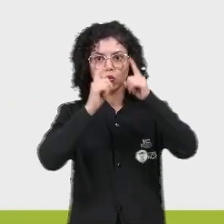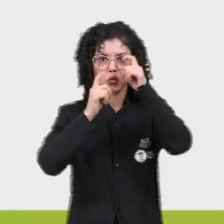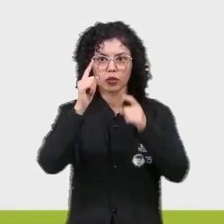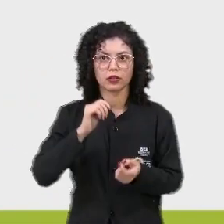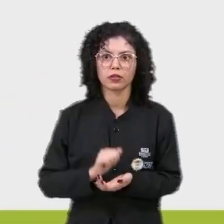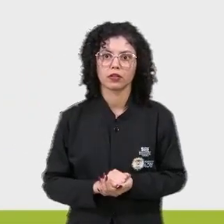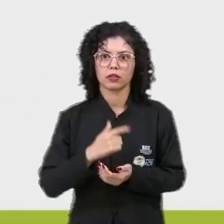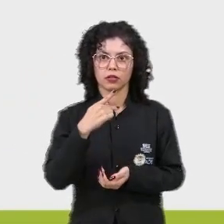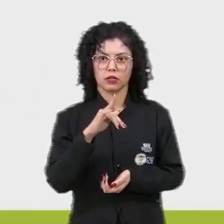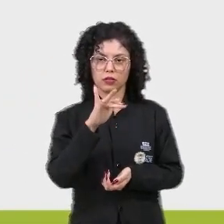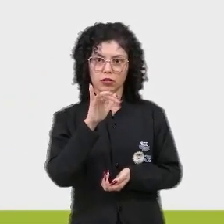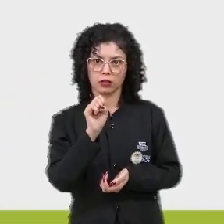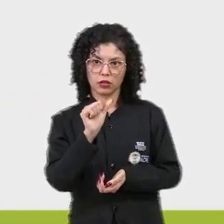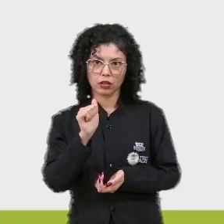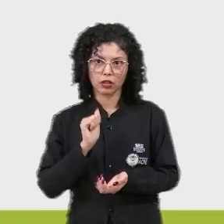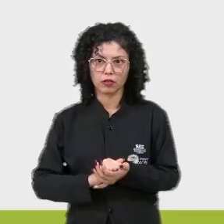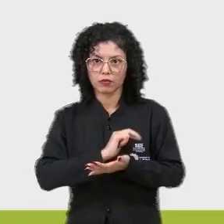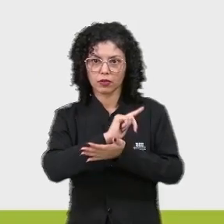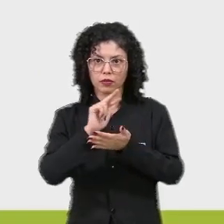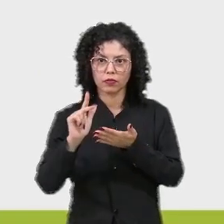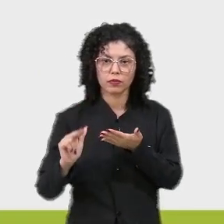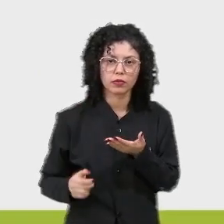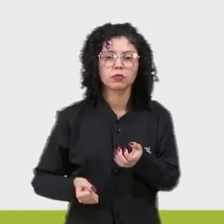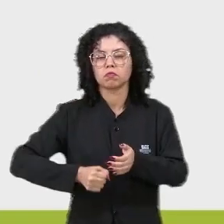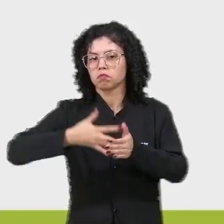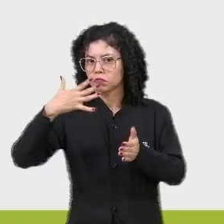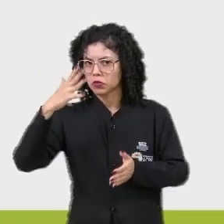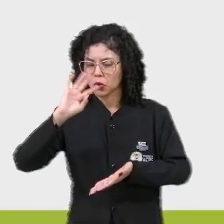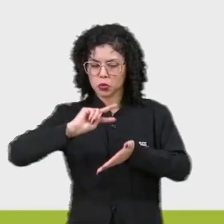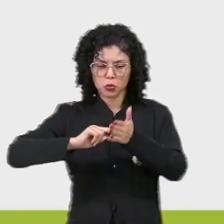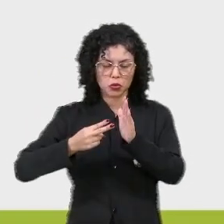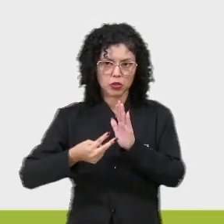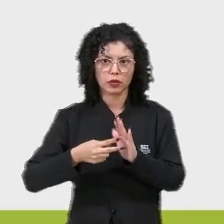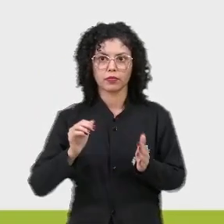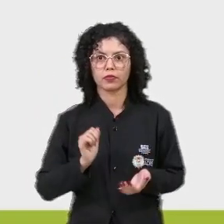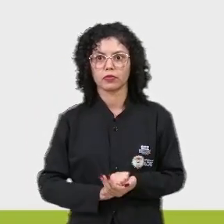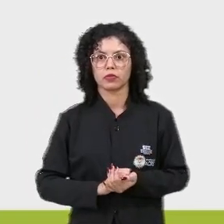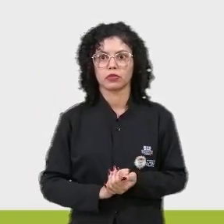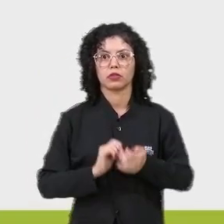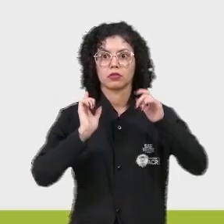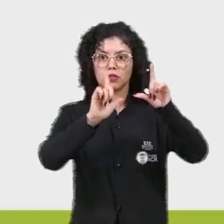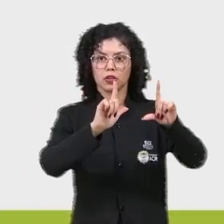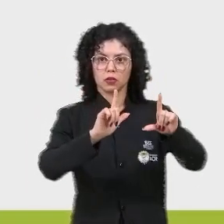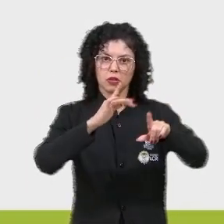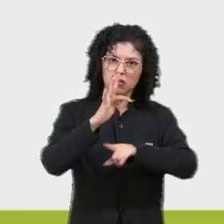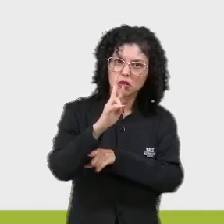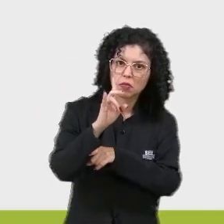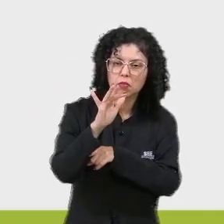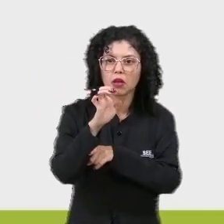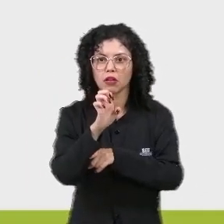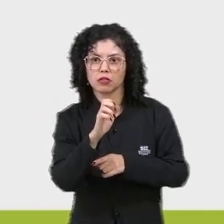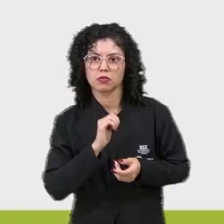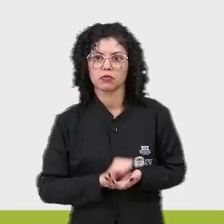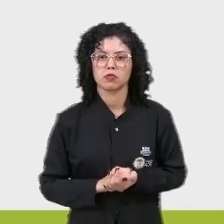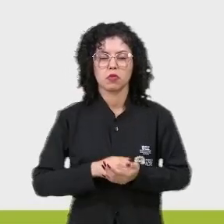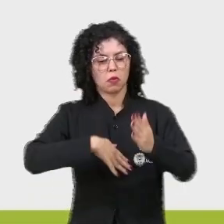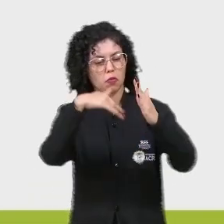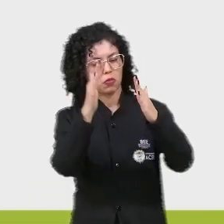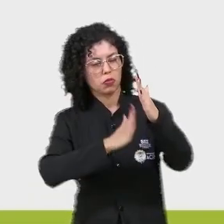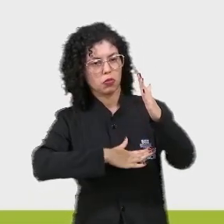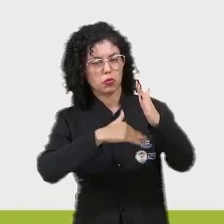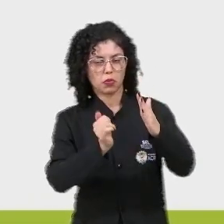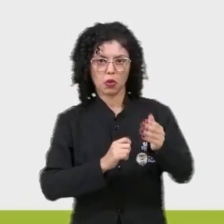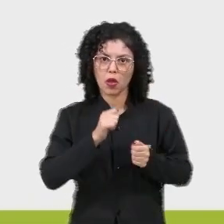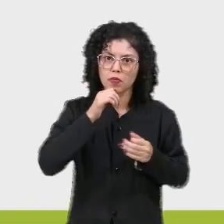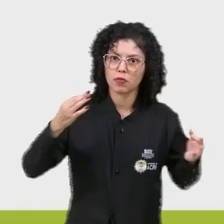expressão polissêmica, ou seja, de muitos significados. Quadro dramático. Eu tenho uma pintura